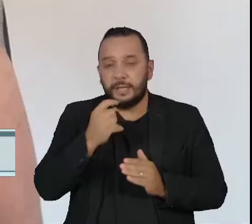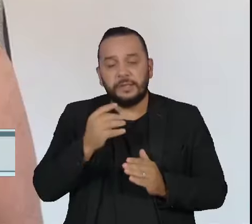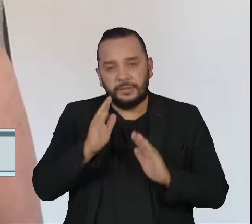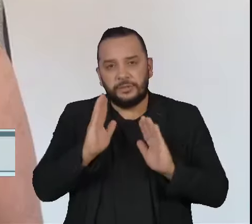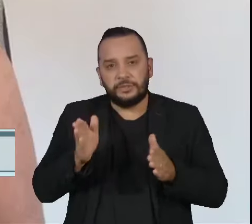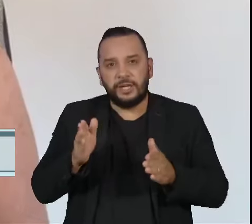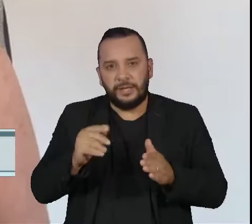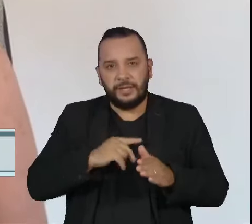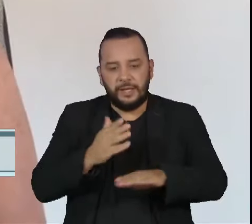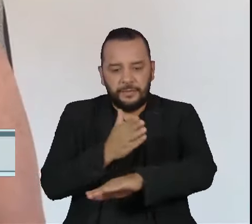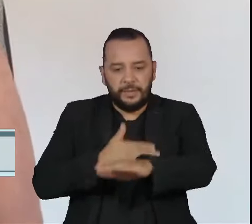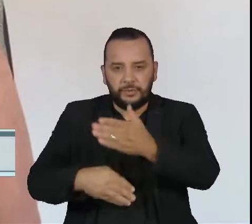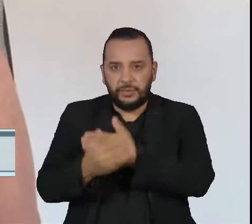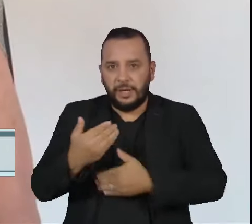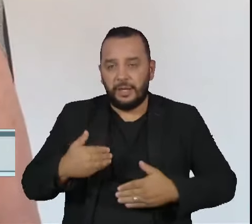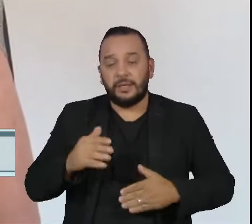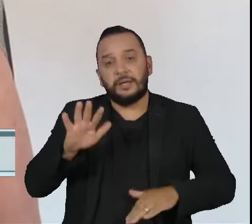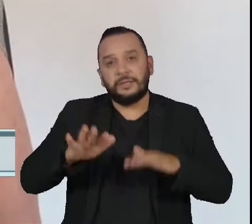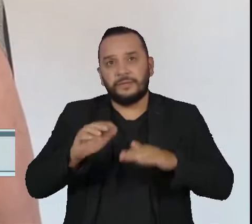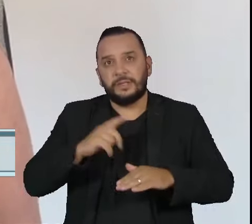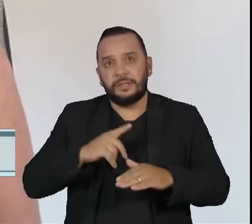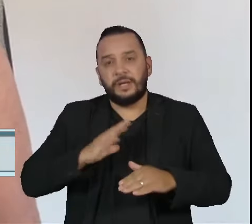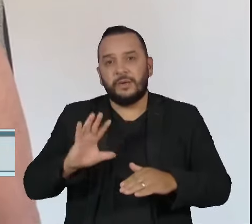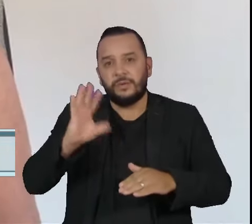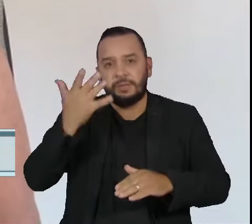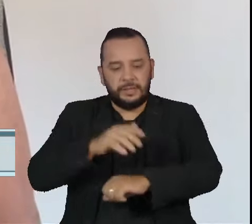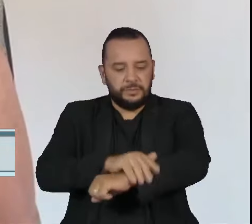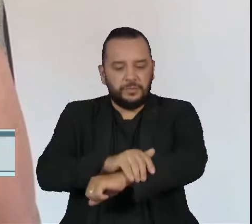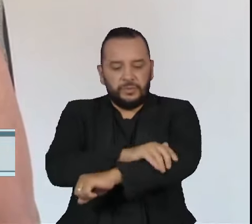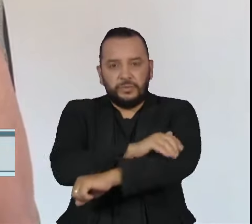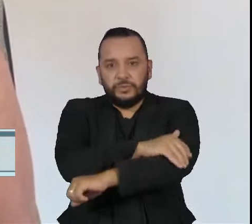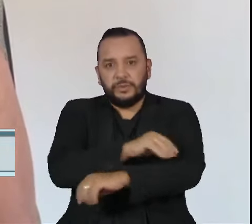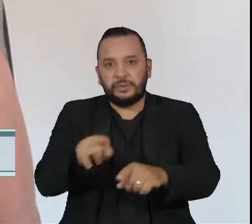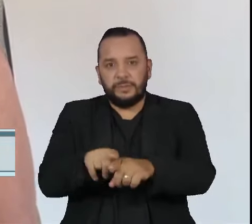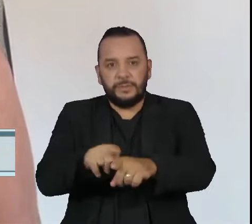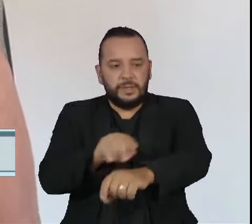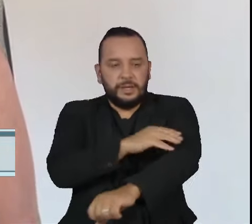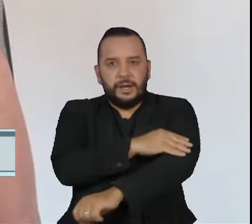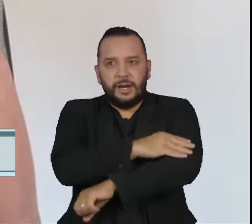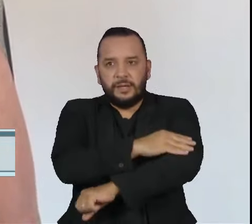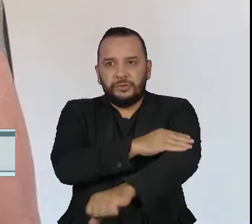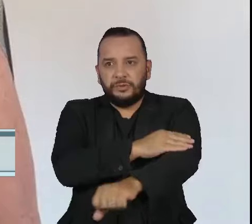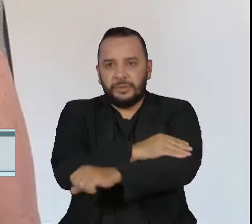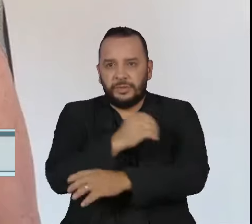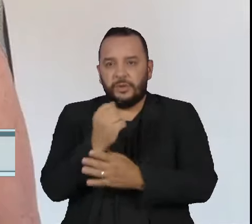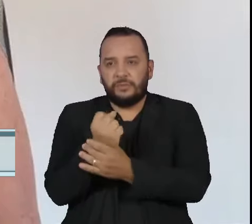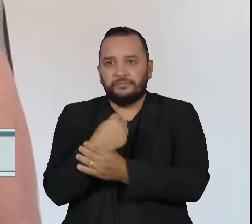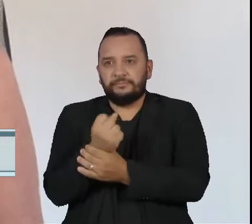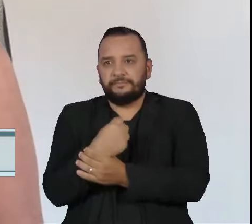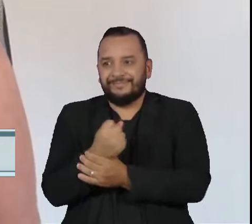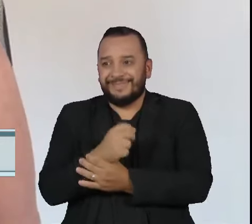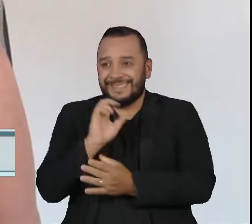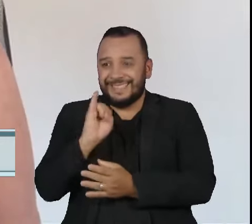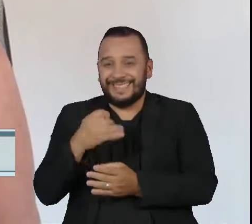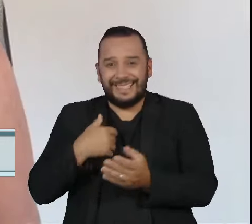da hemofilia acontecem nas articulações e nos músculos. E se esses sangramentos não forem tratados